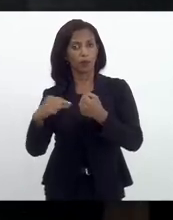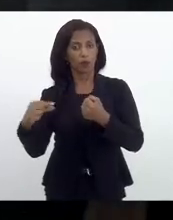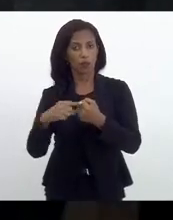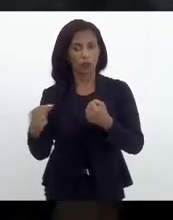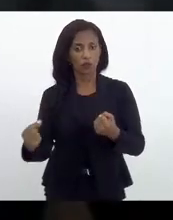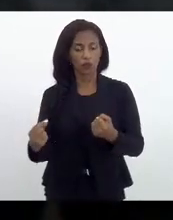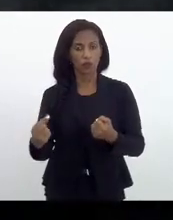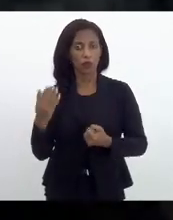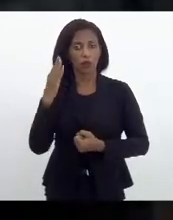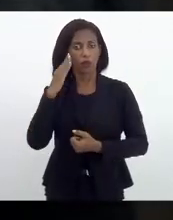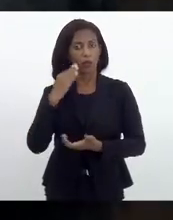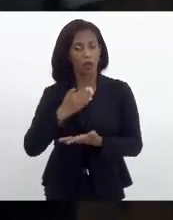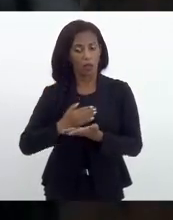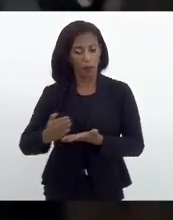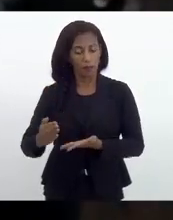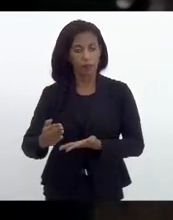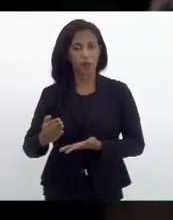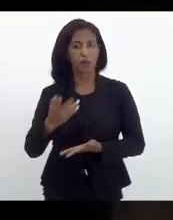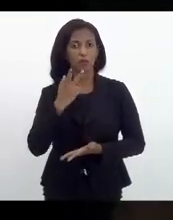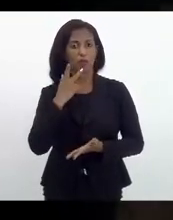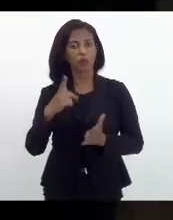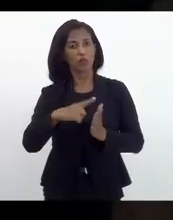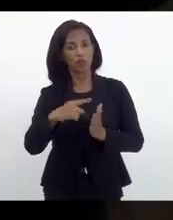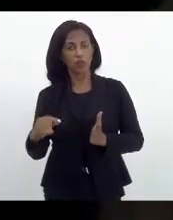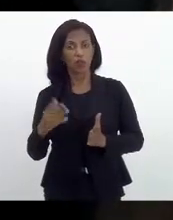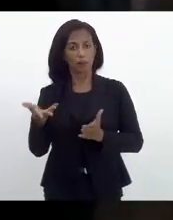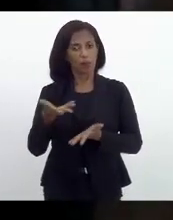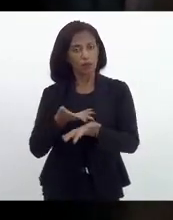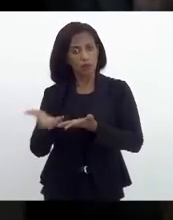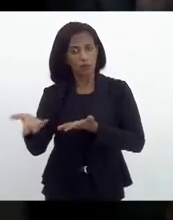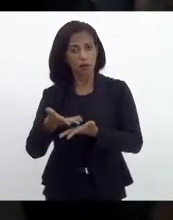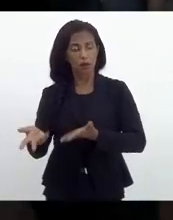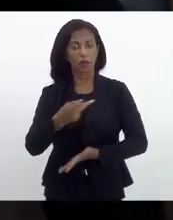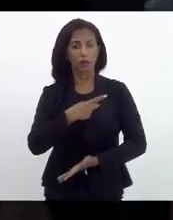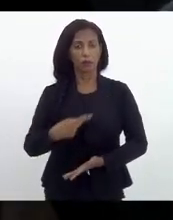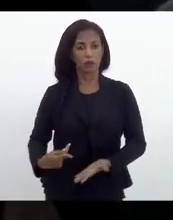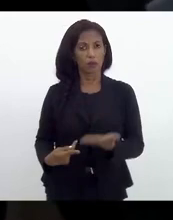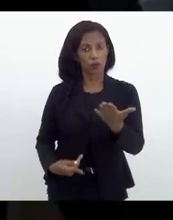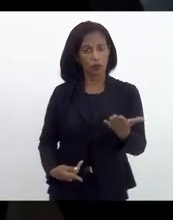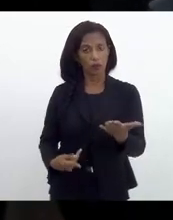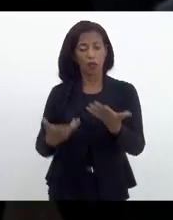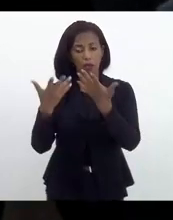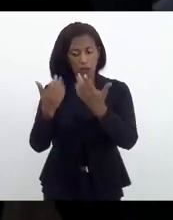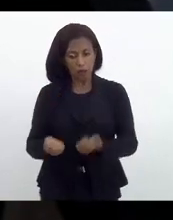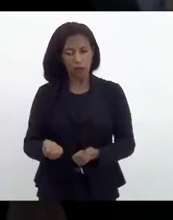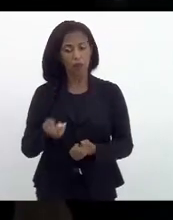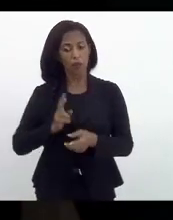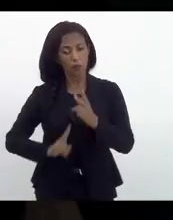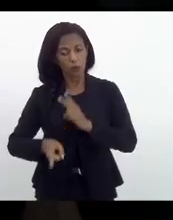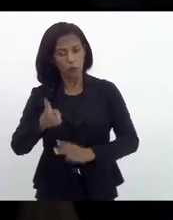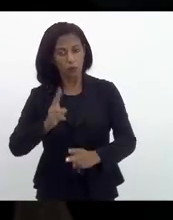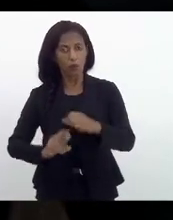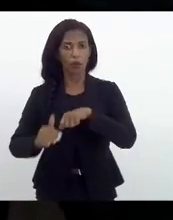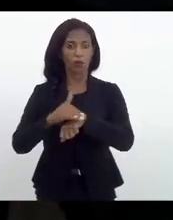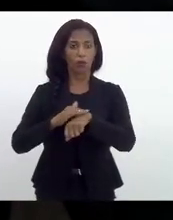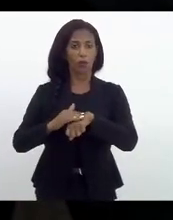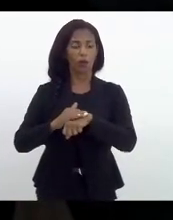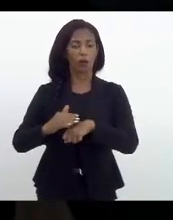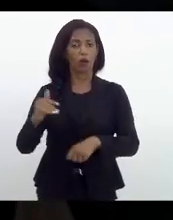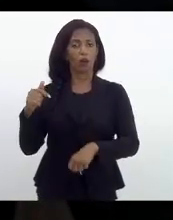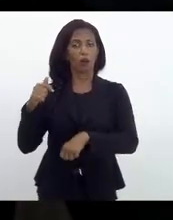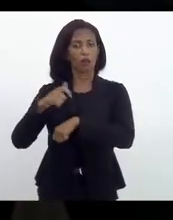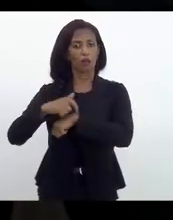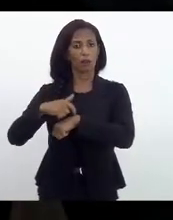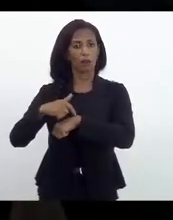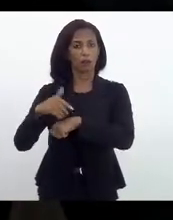gente a princípio colocou que ia destacar mas o encaminhamento do presidente foi de que vamos seguir conversando até a hora da votação para